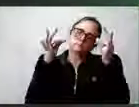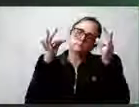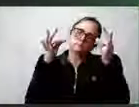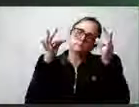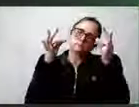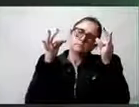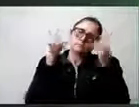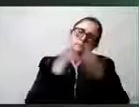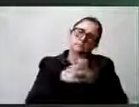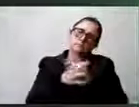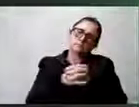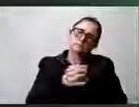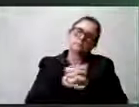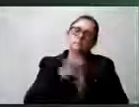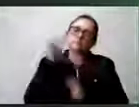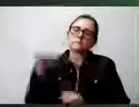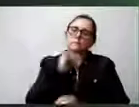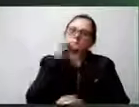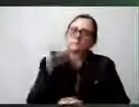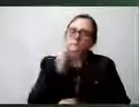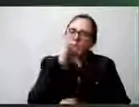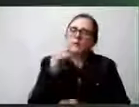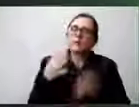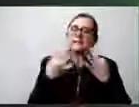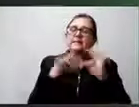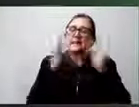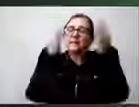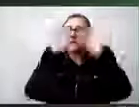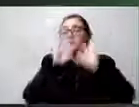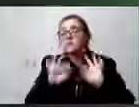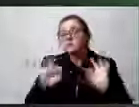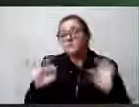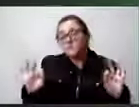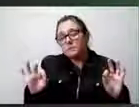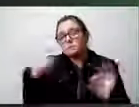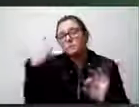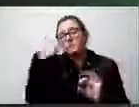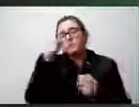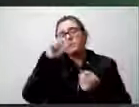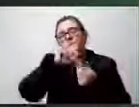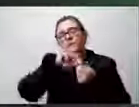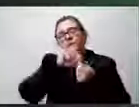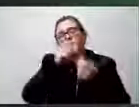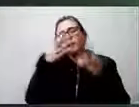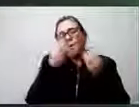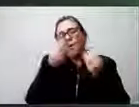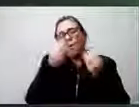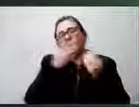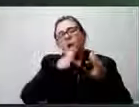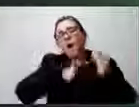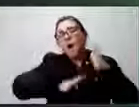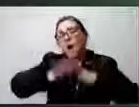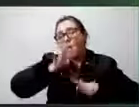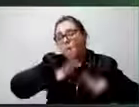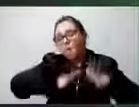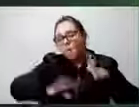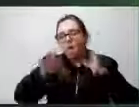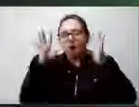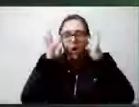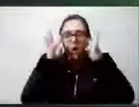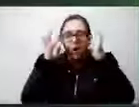isso vale destacar, né, que são técnicas muito simples, que devem ser feitas com muita suavidade também, prestando atenção